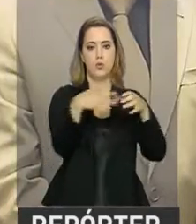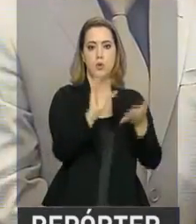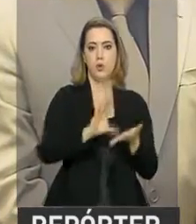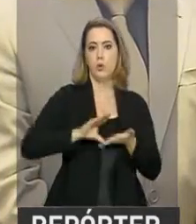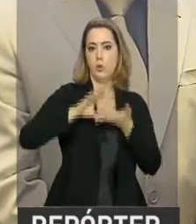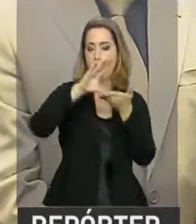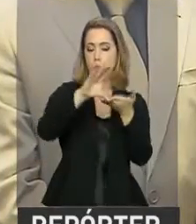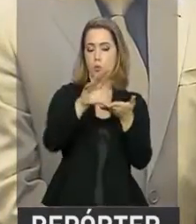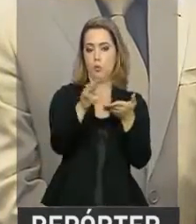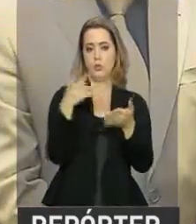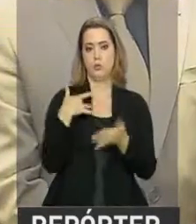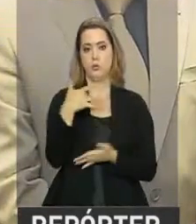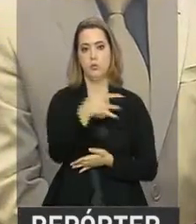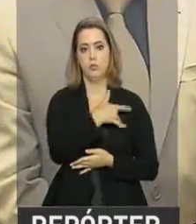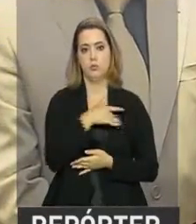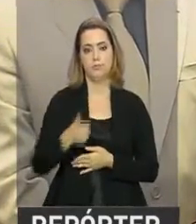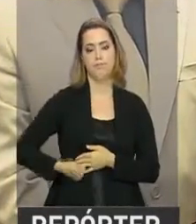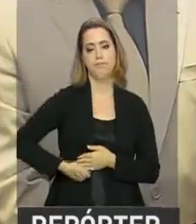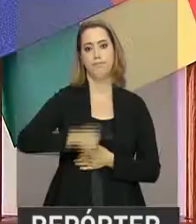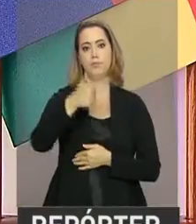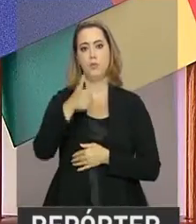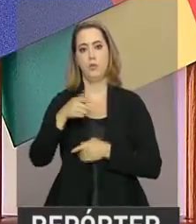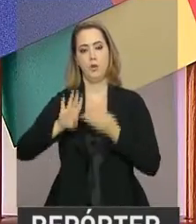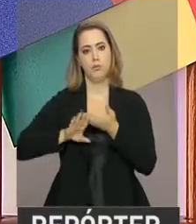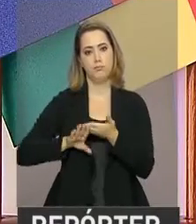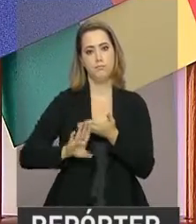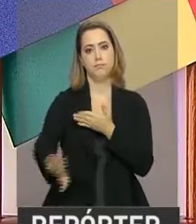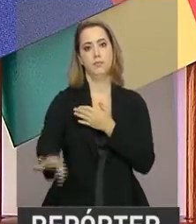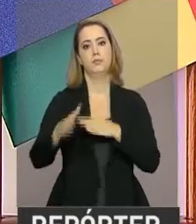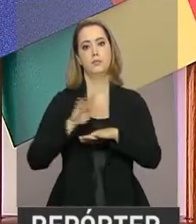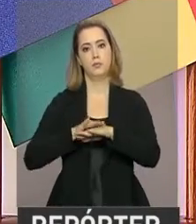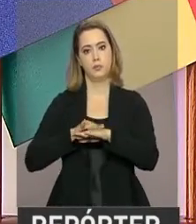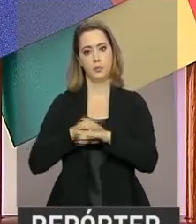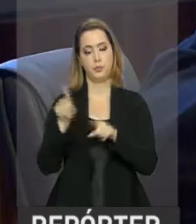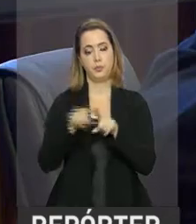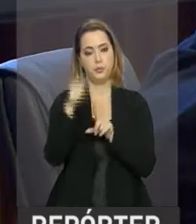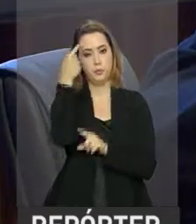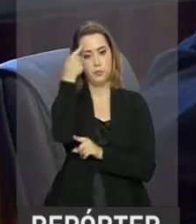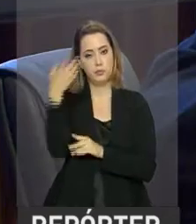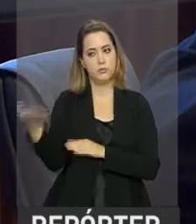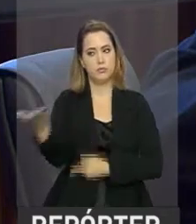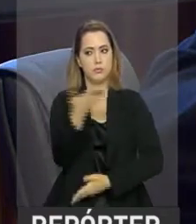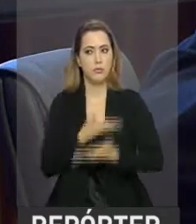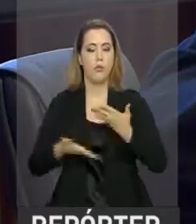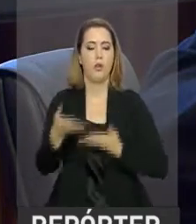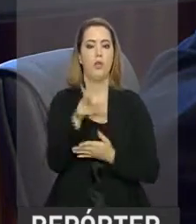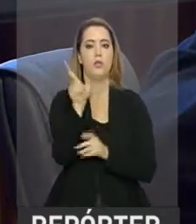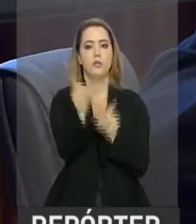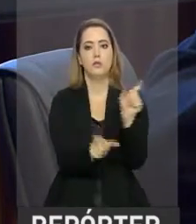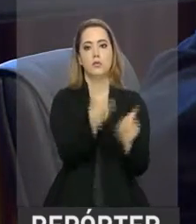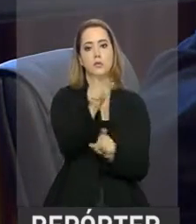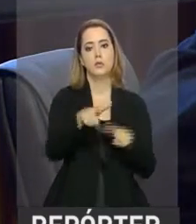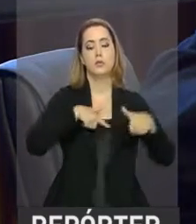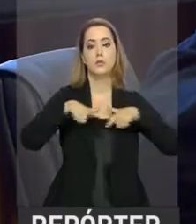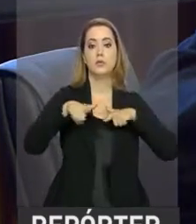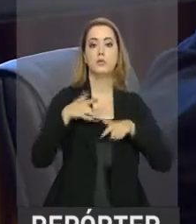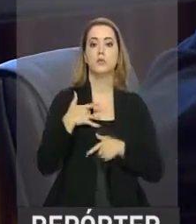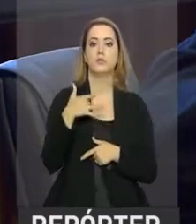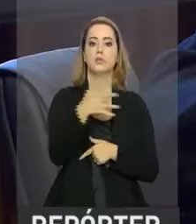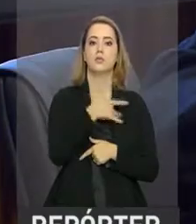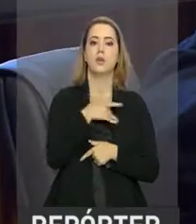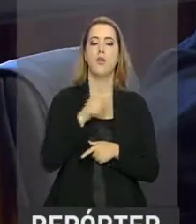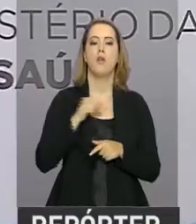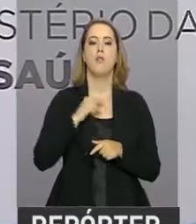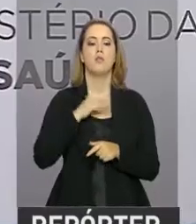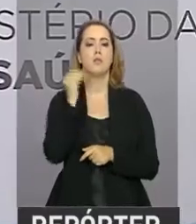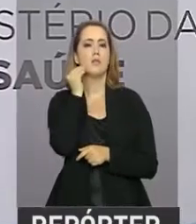para implementar ações de combate à doença a idéia é envolver os profissionais de saúde para incentivar as pessoas a fazerem o